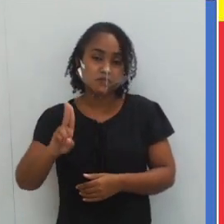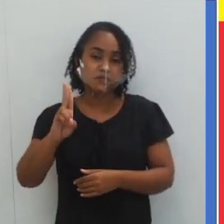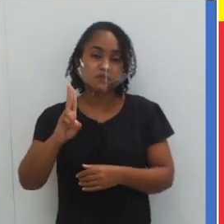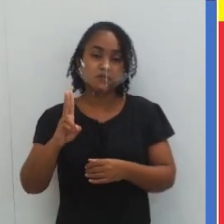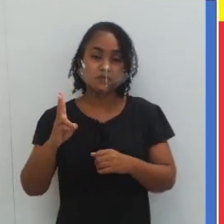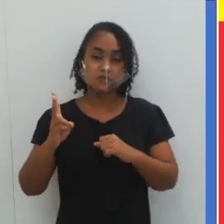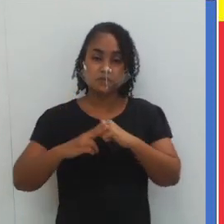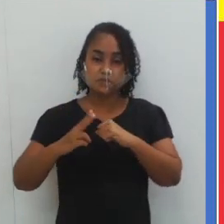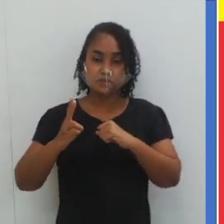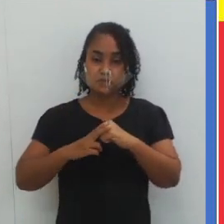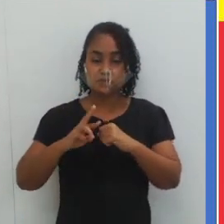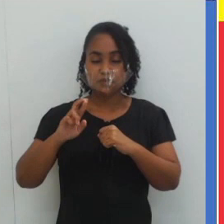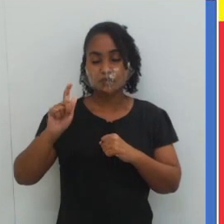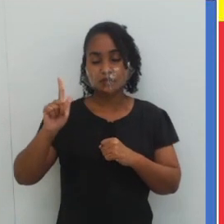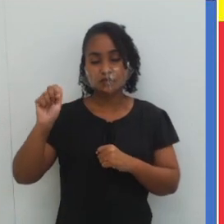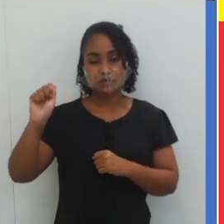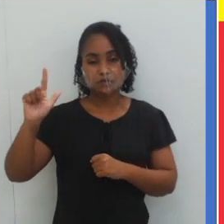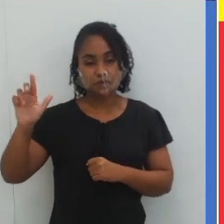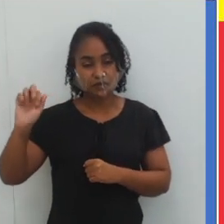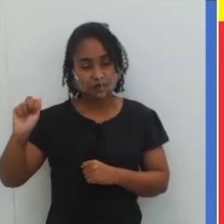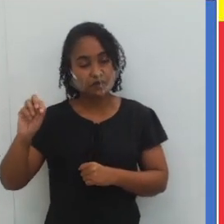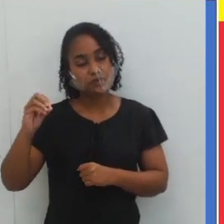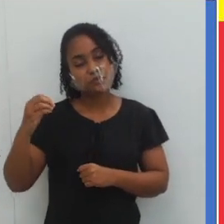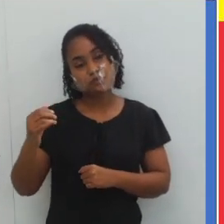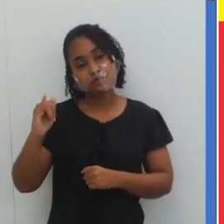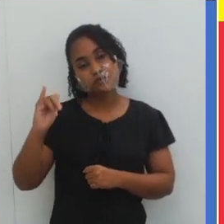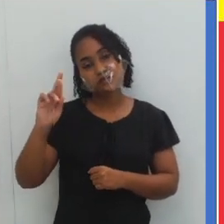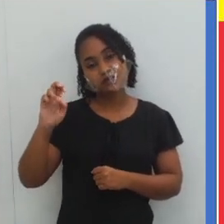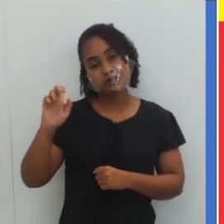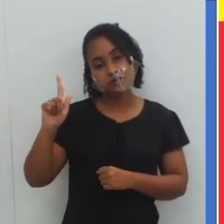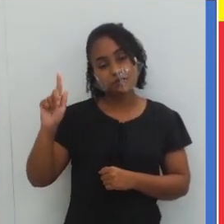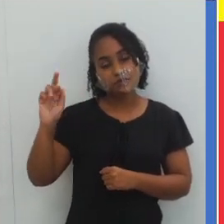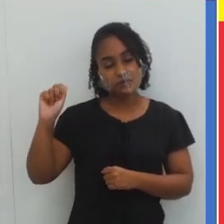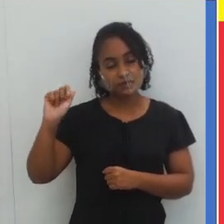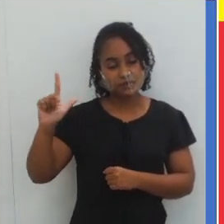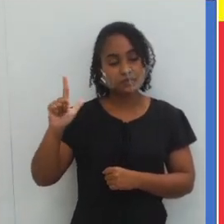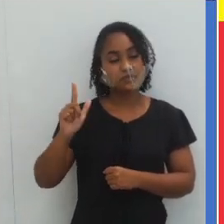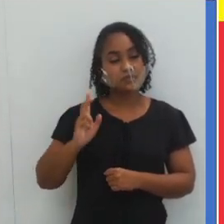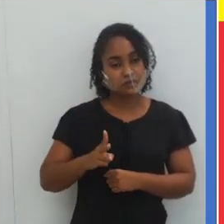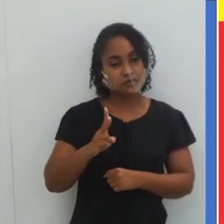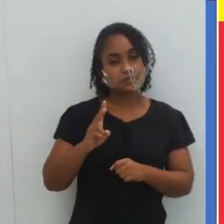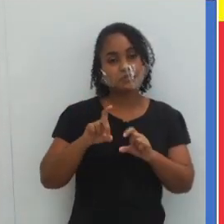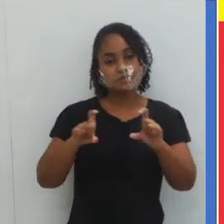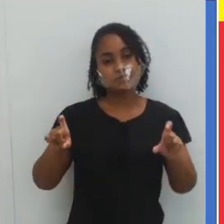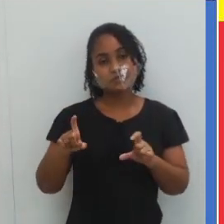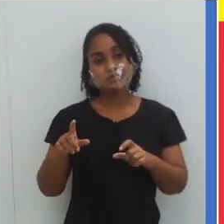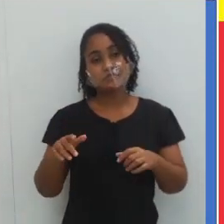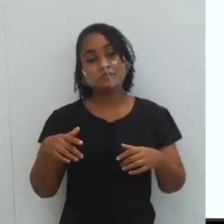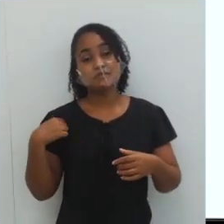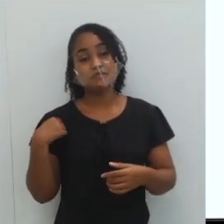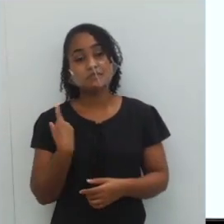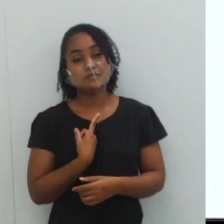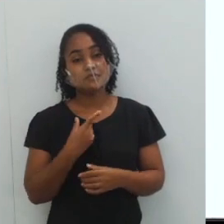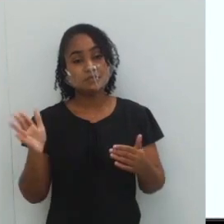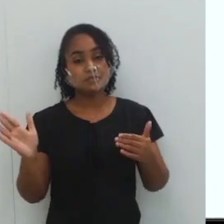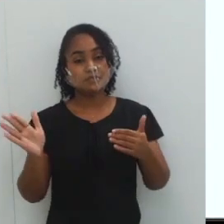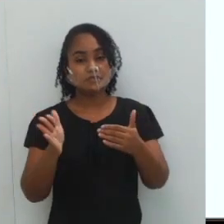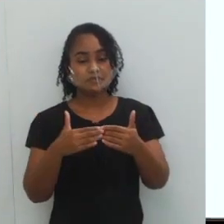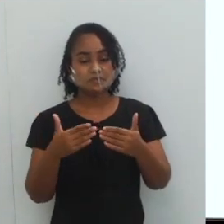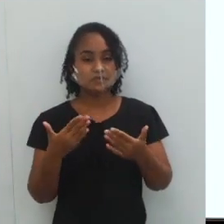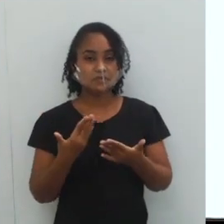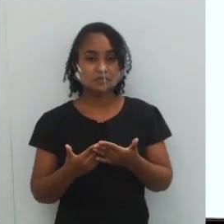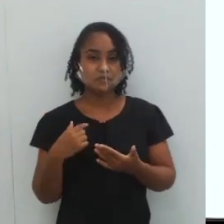utilizar o verbo no regular ou irregular e seguir a sua sentença, ok? Para a